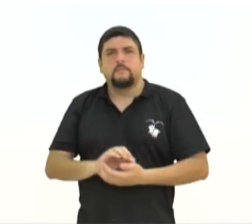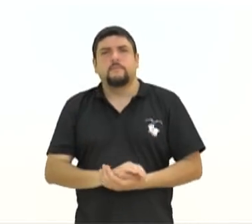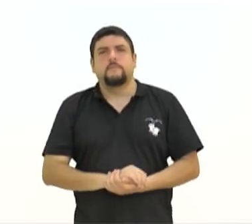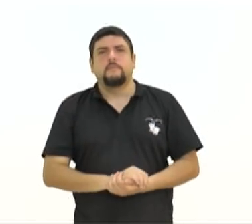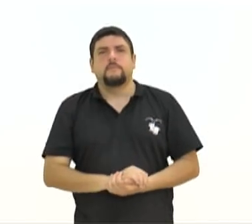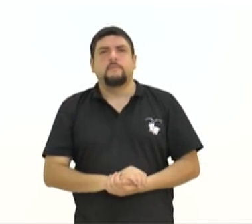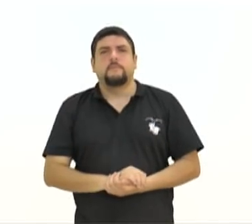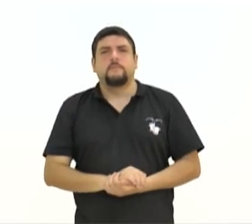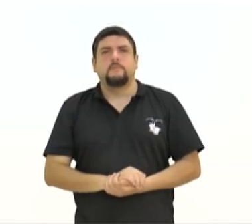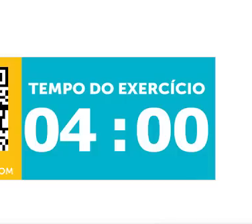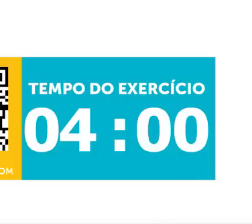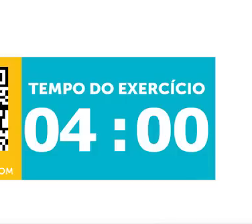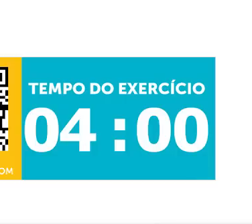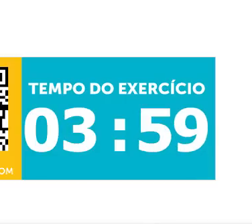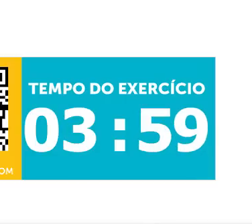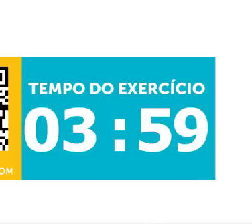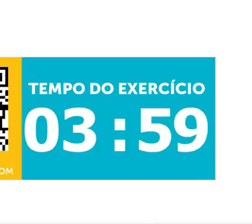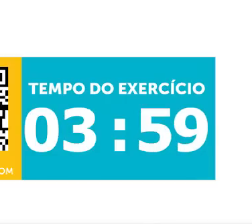atividade.